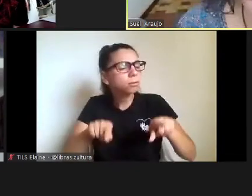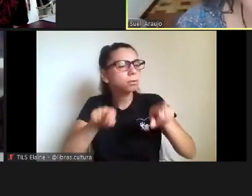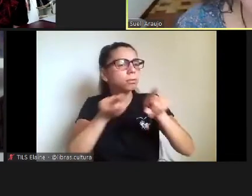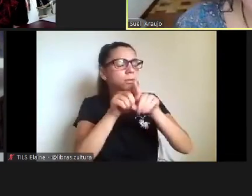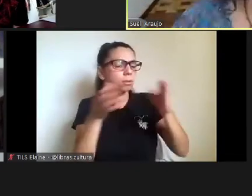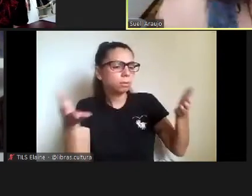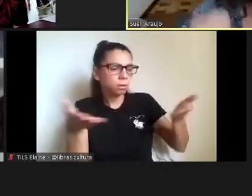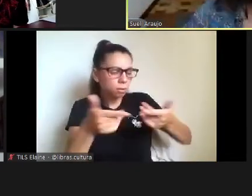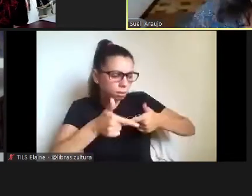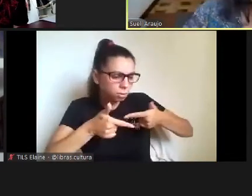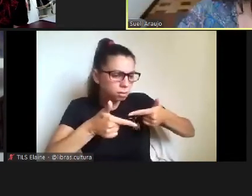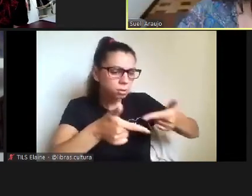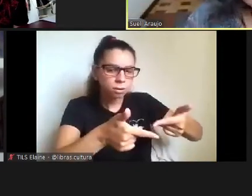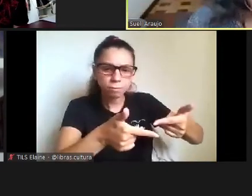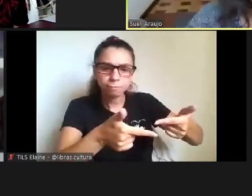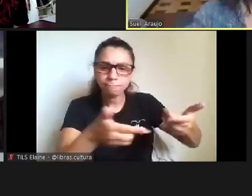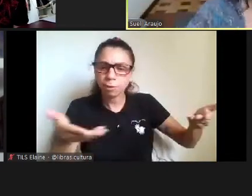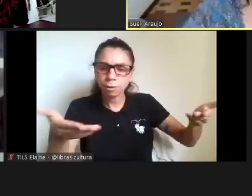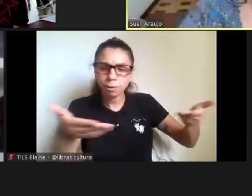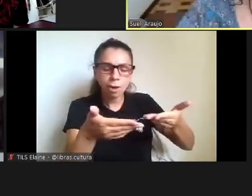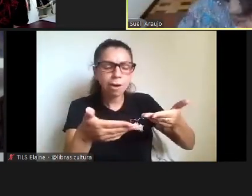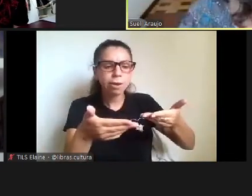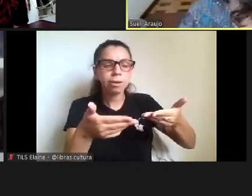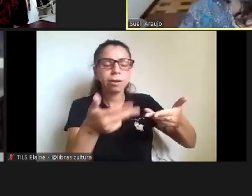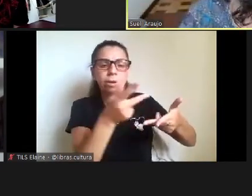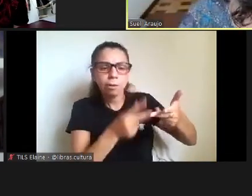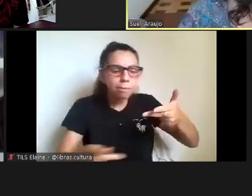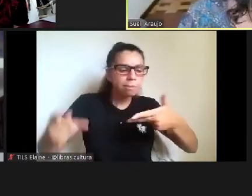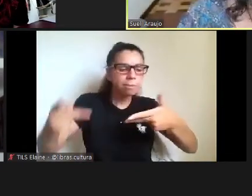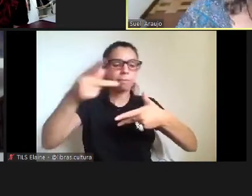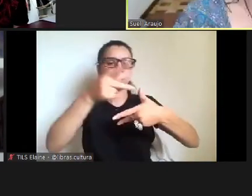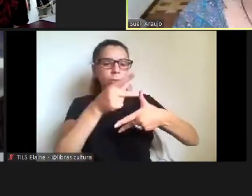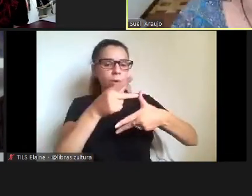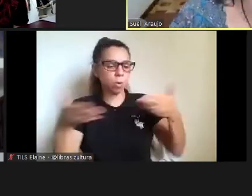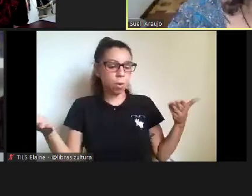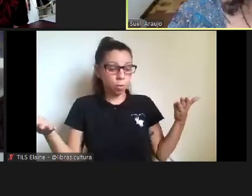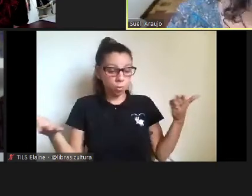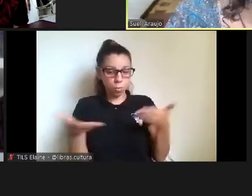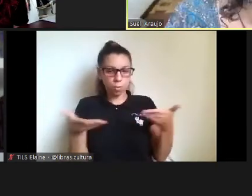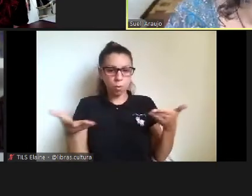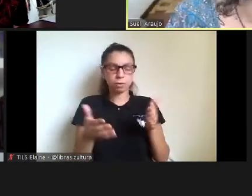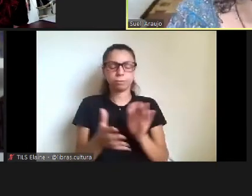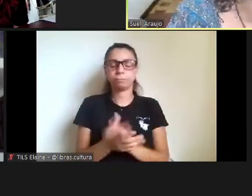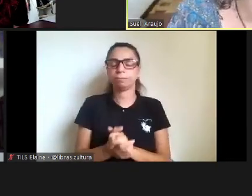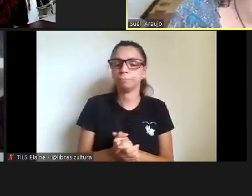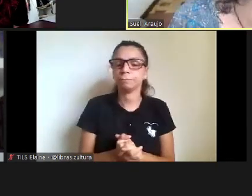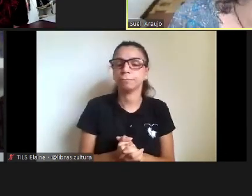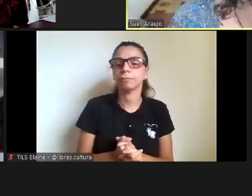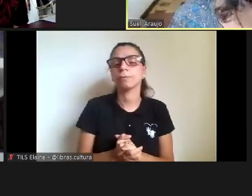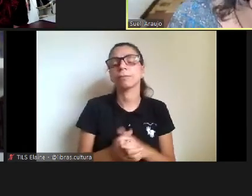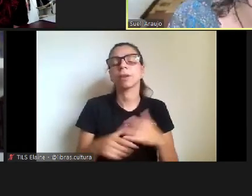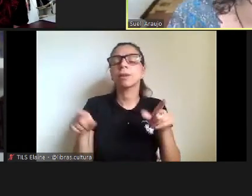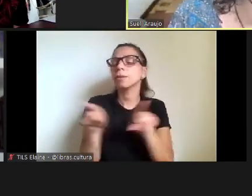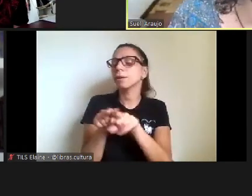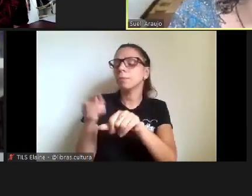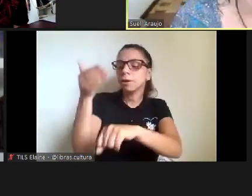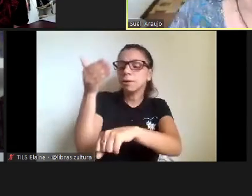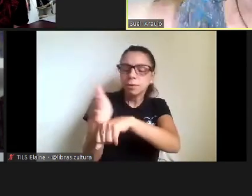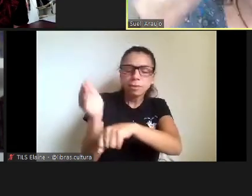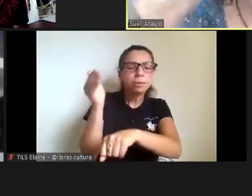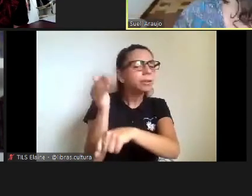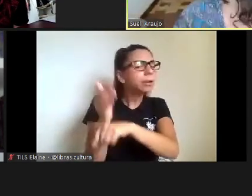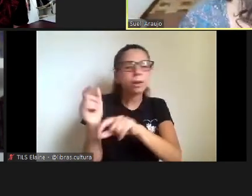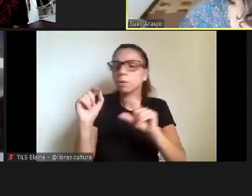presente, na primeira pessoa do agora. Ainda para Larrosse, a questão do ensaio é o que nos